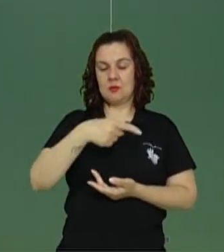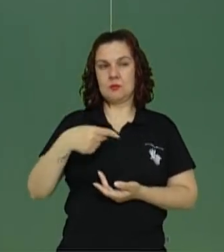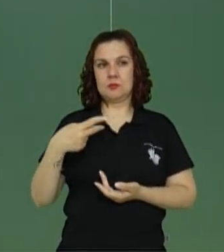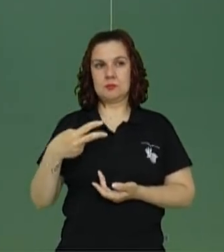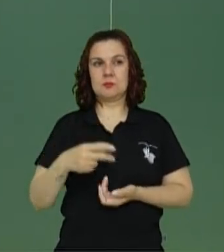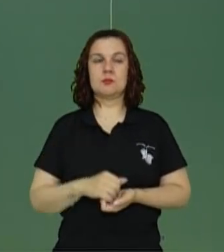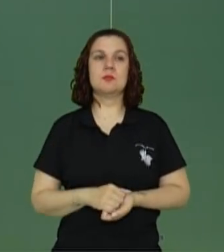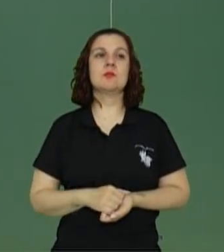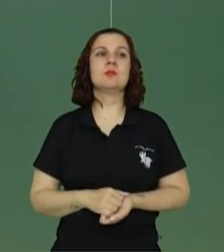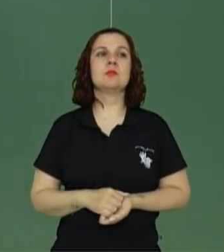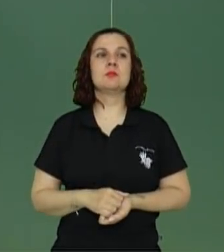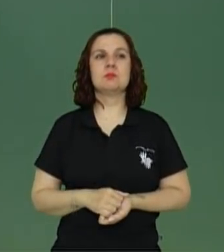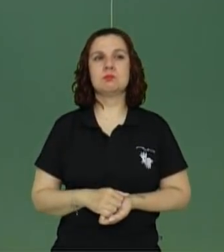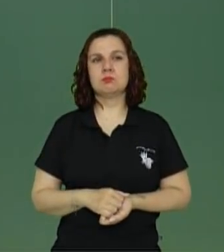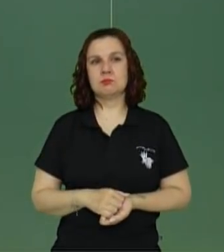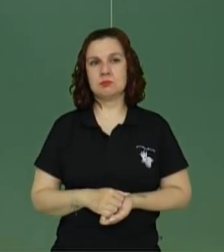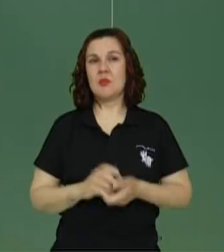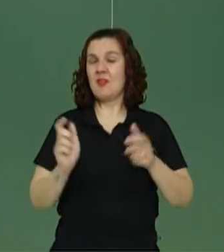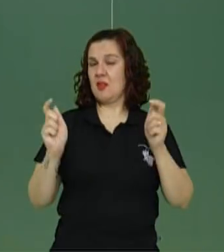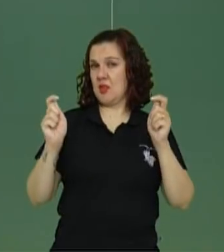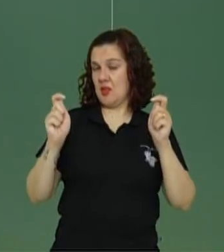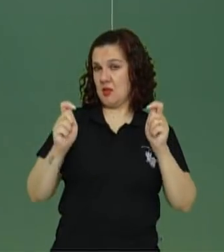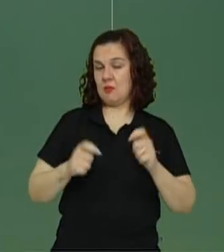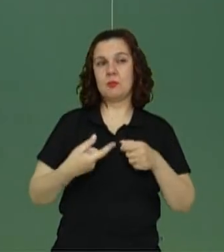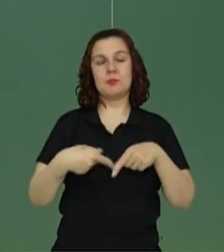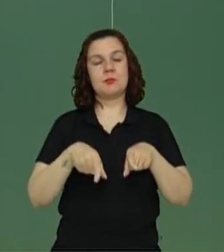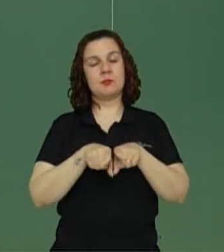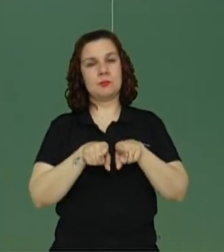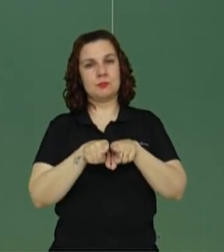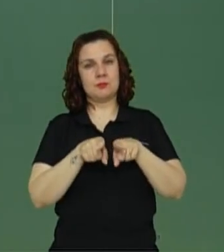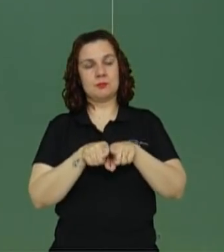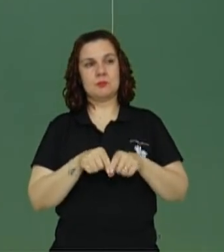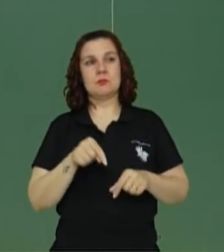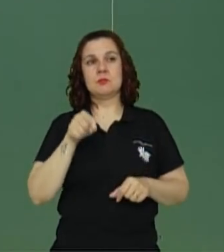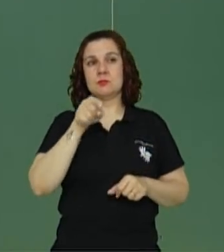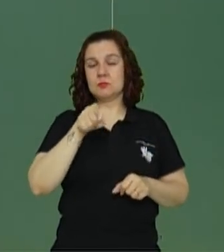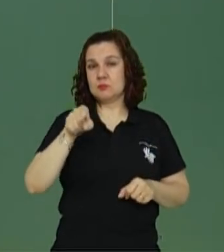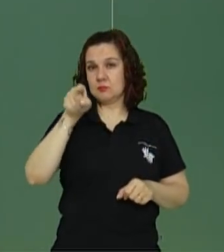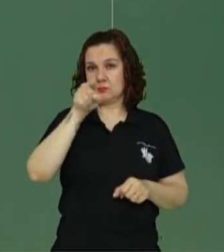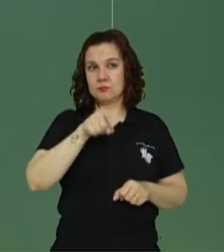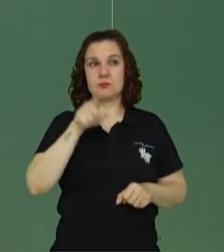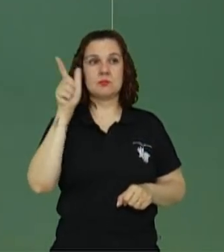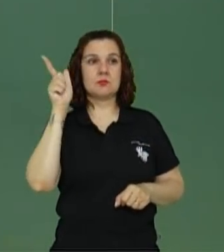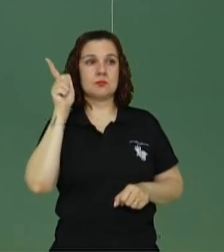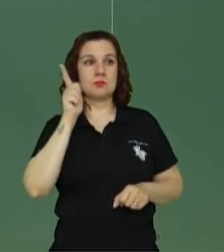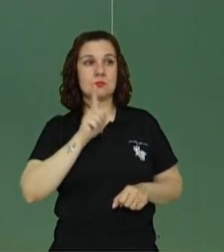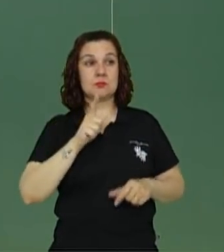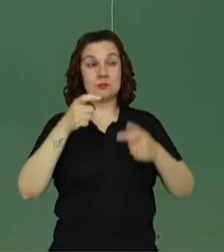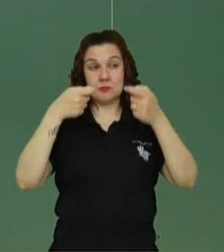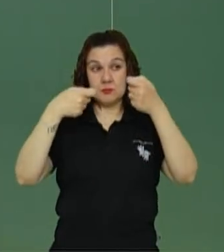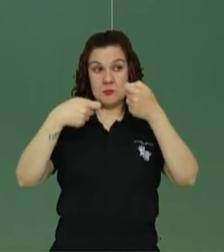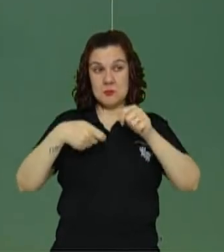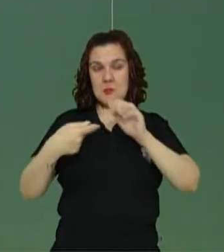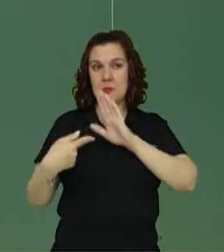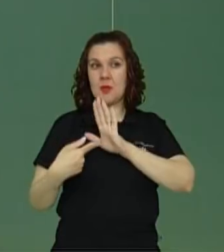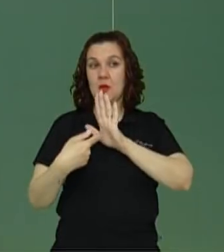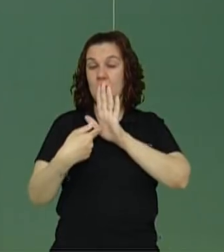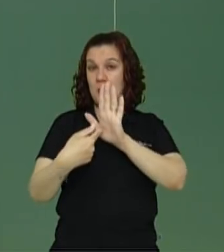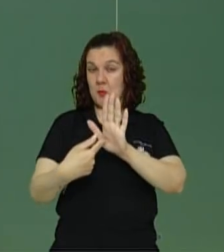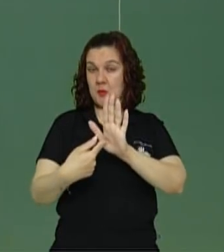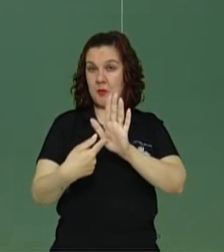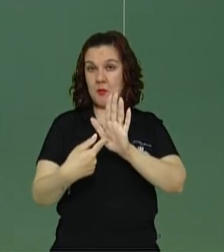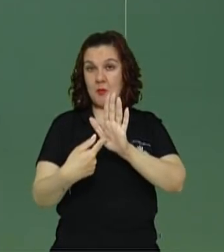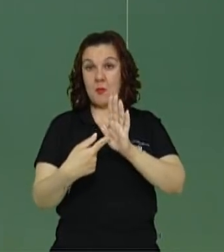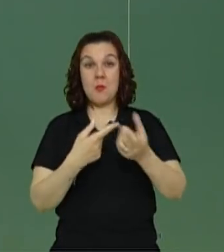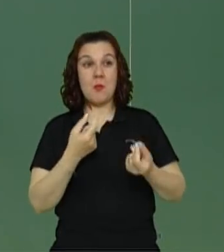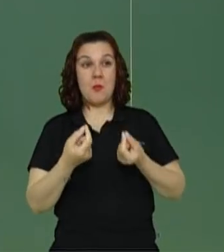meios. Agora, pode ser também que você tenha a necessidade de representar isso aqui